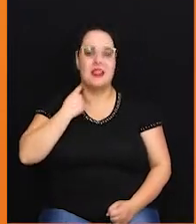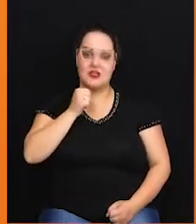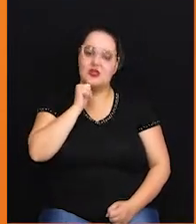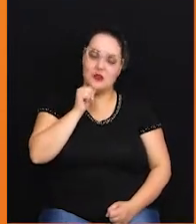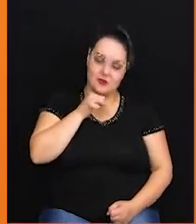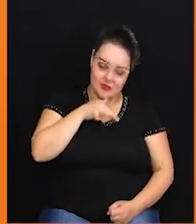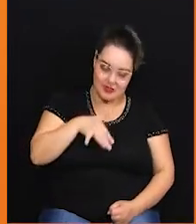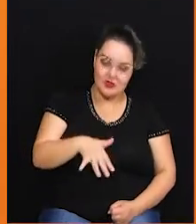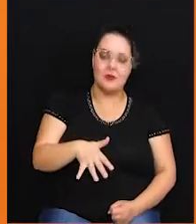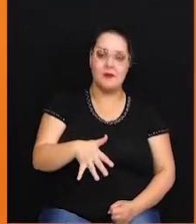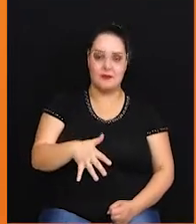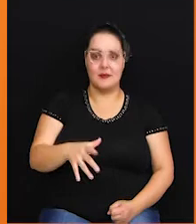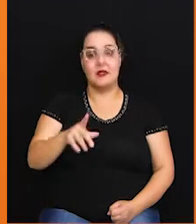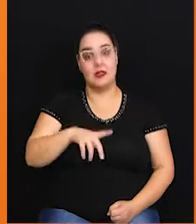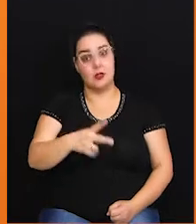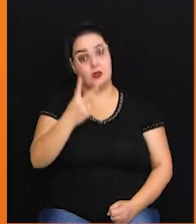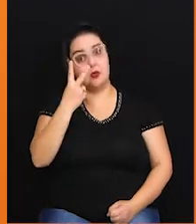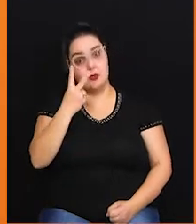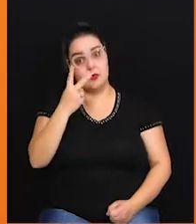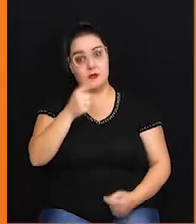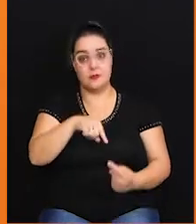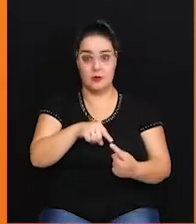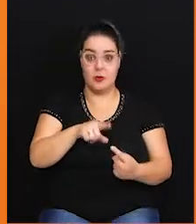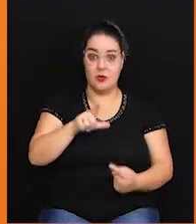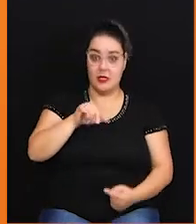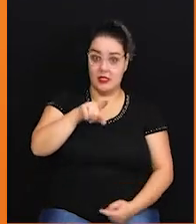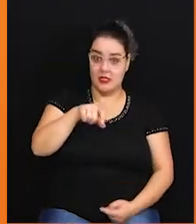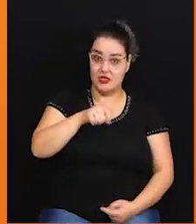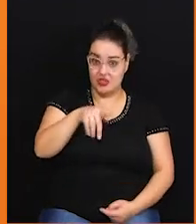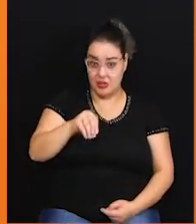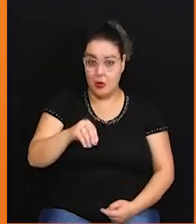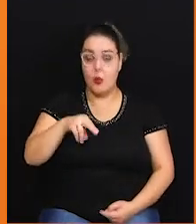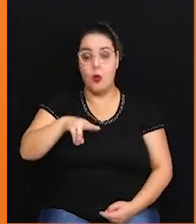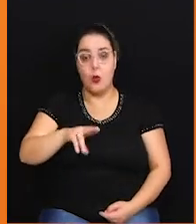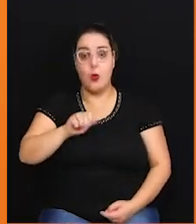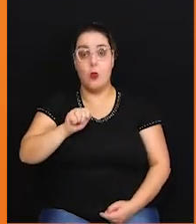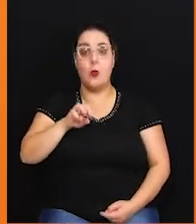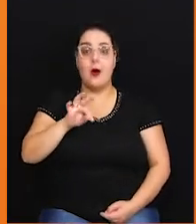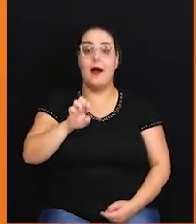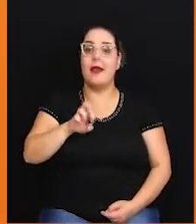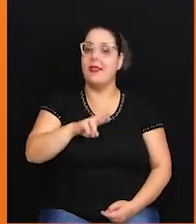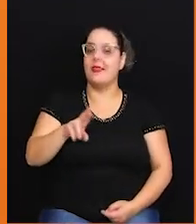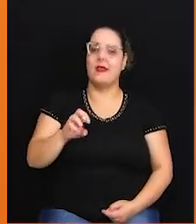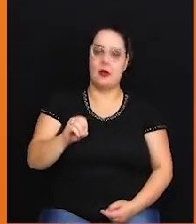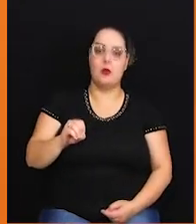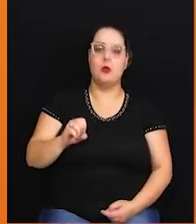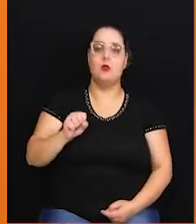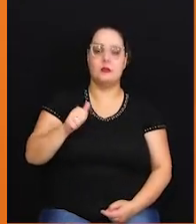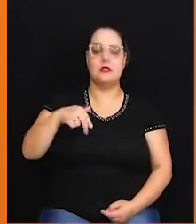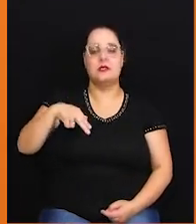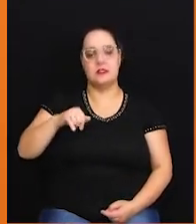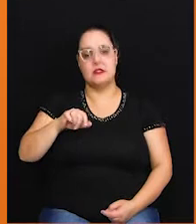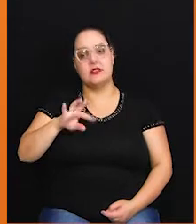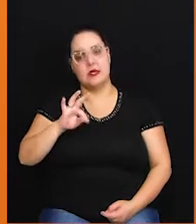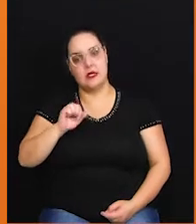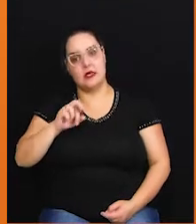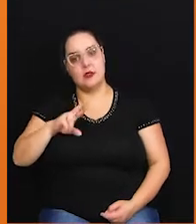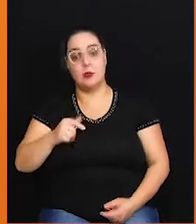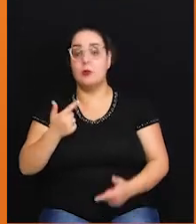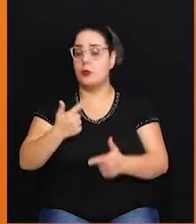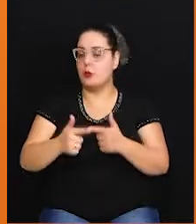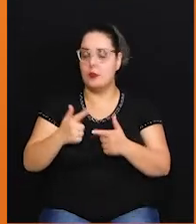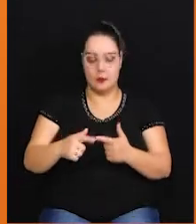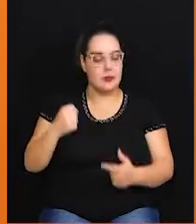lixo, ele tem dois destinos: ou os lixões ou os aterros sanitários, trazendo graves problemas ambientais,